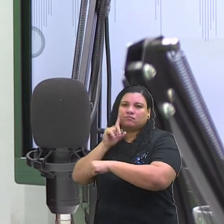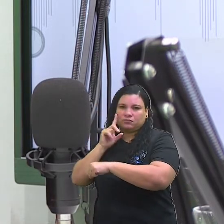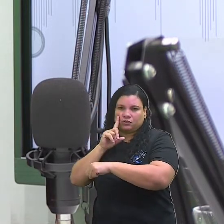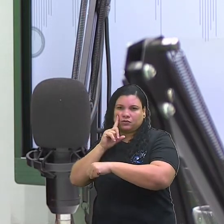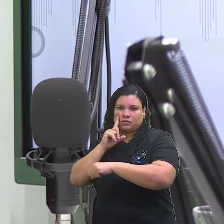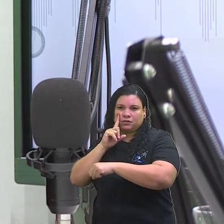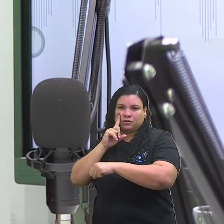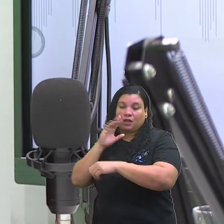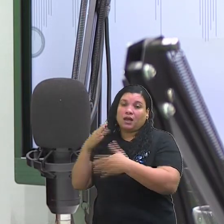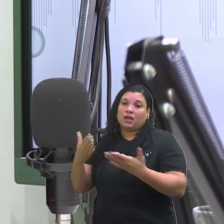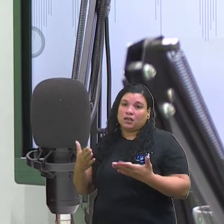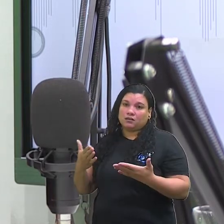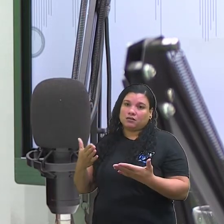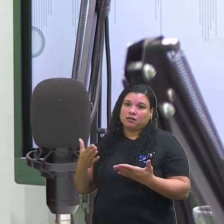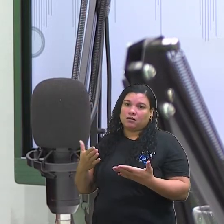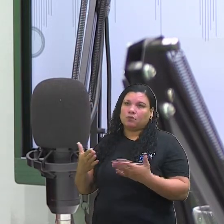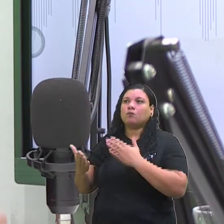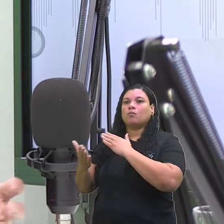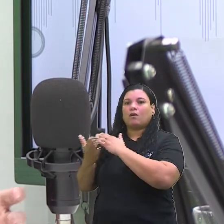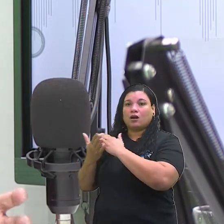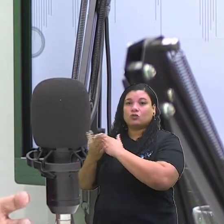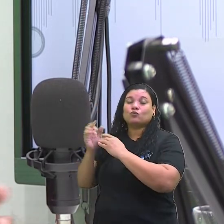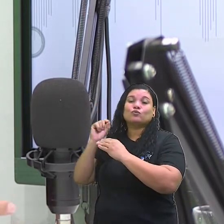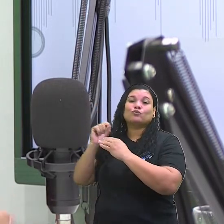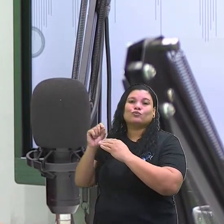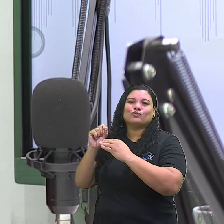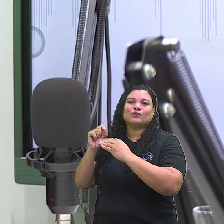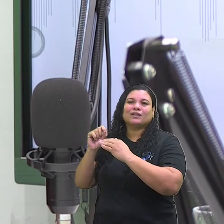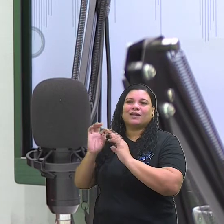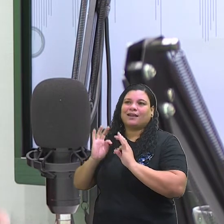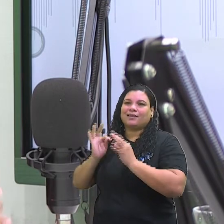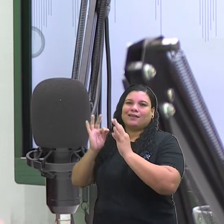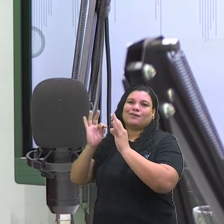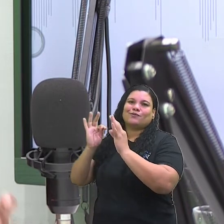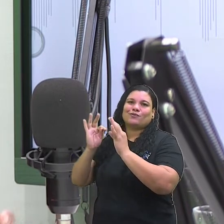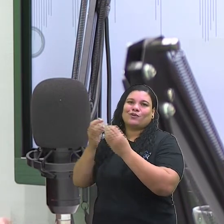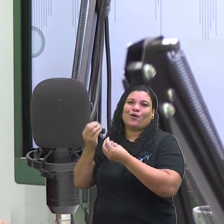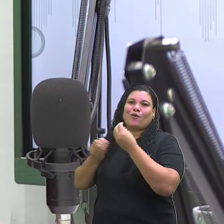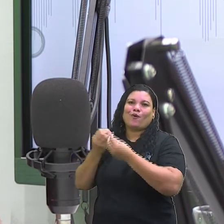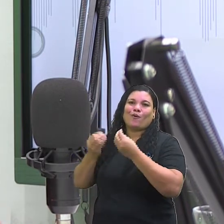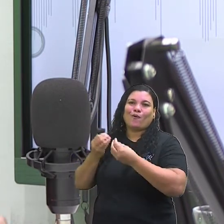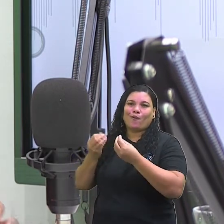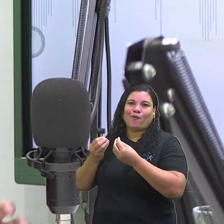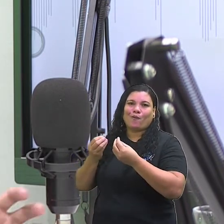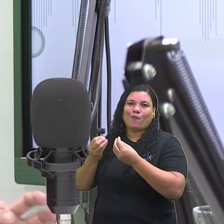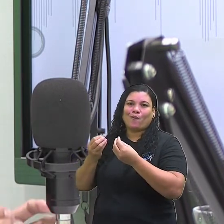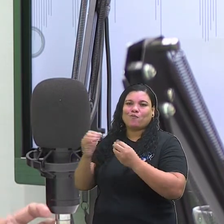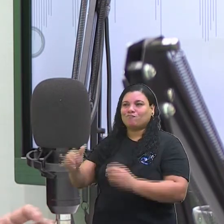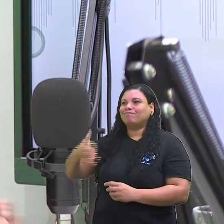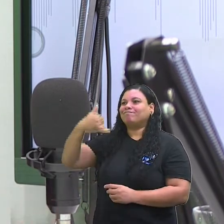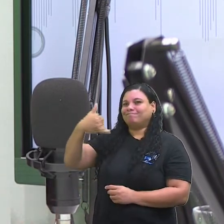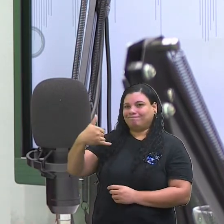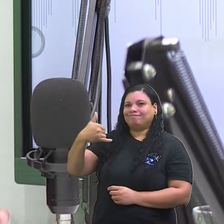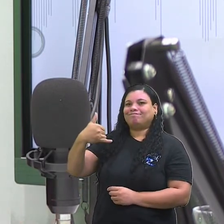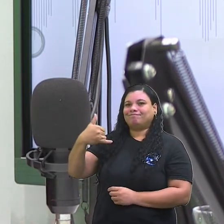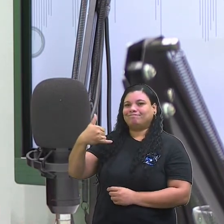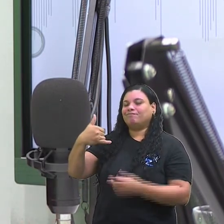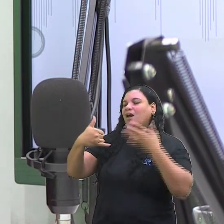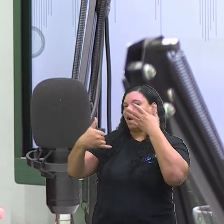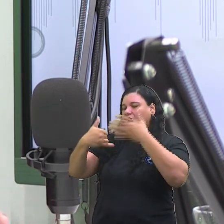em viagem, ele está em outra localidade e agora, portanto, vai fazer uma chamada de vídeo. Então, essas novas